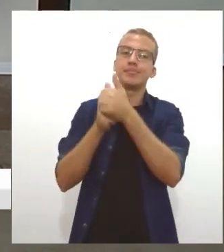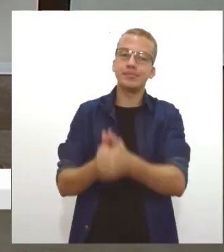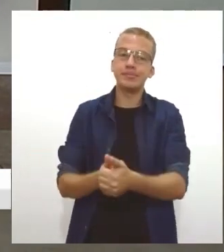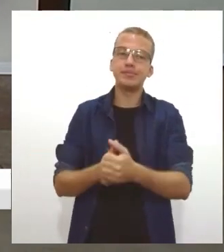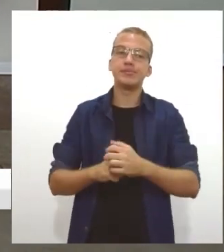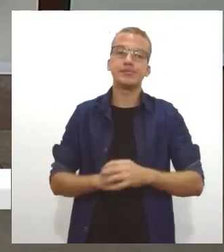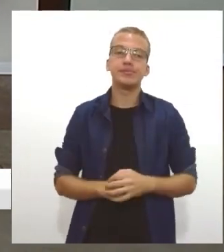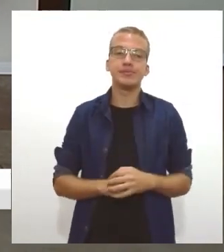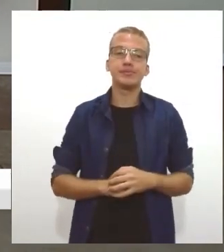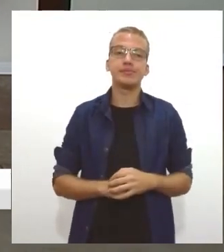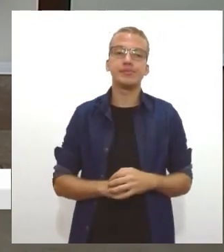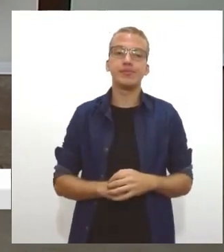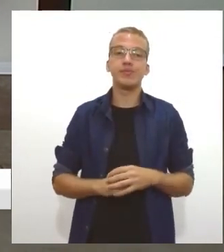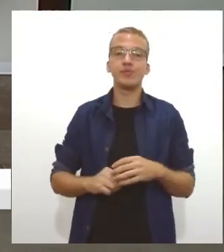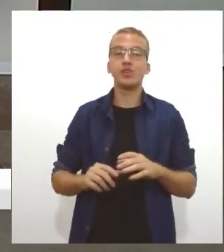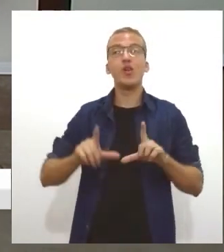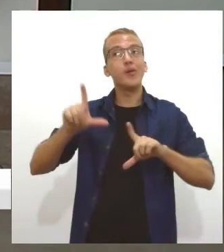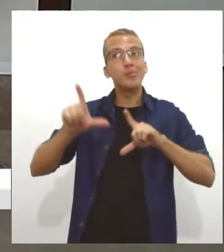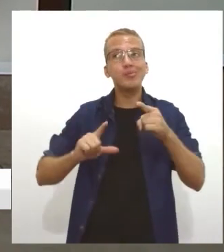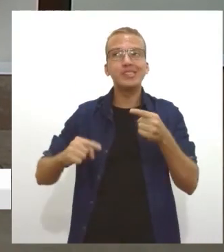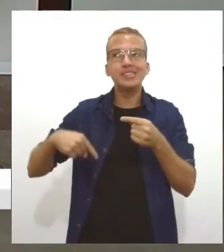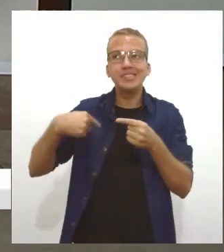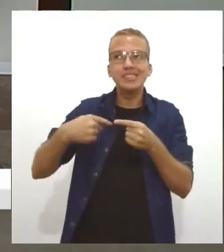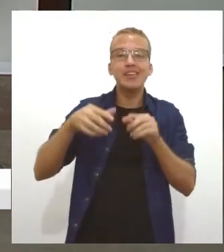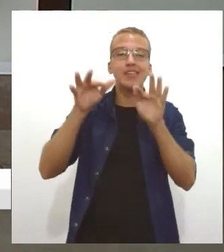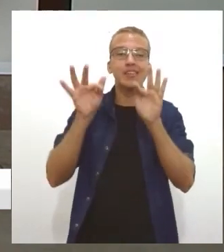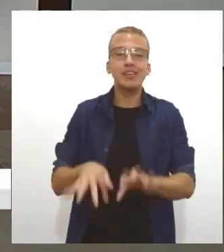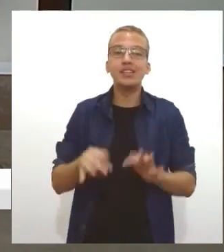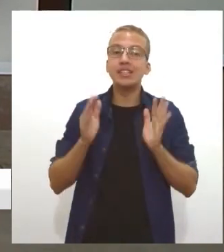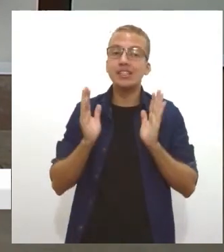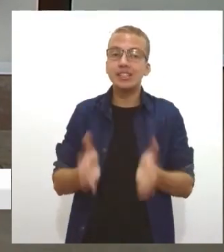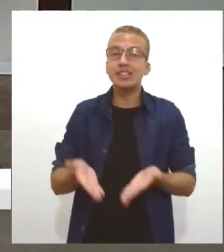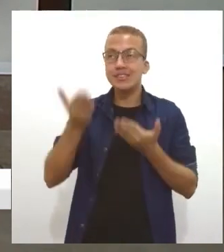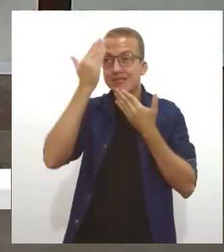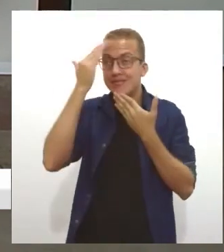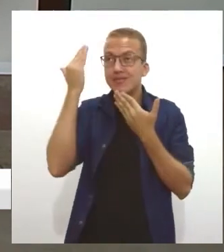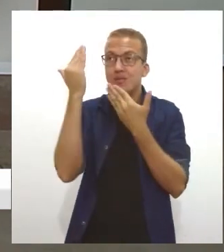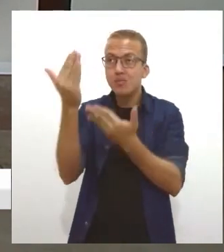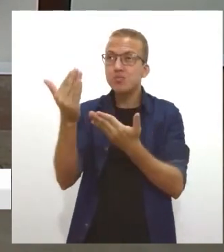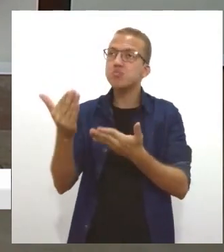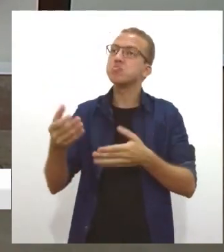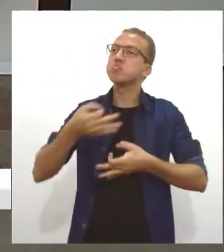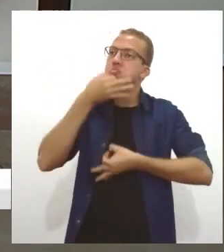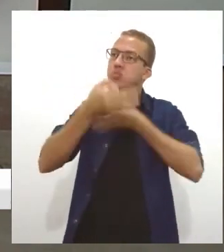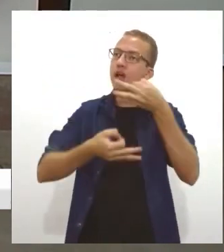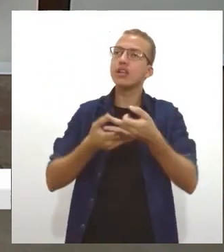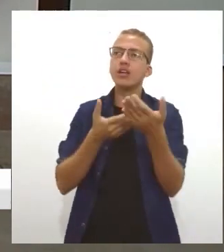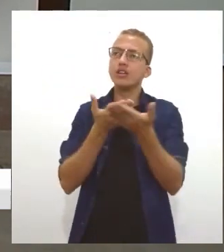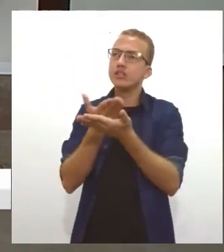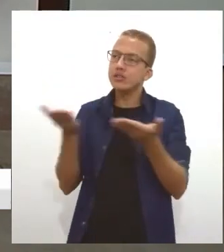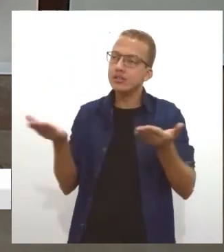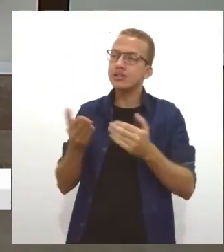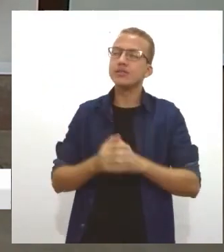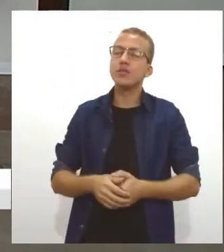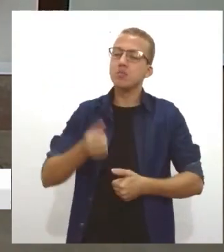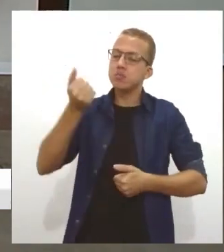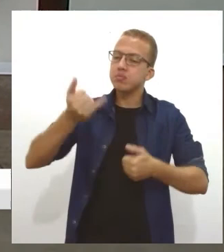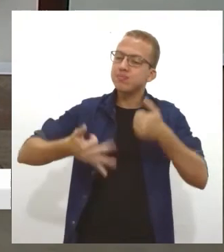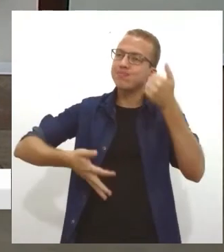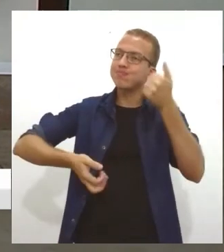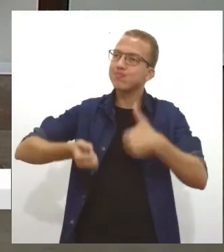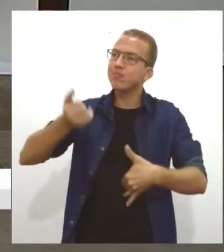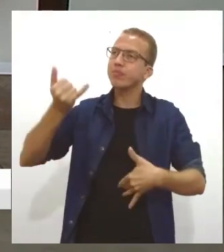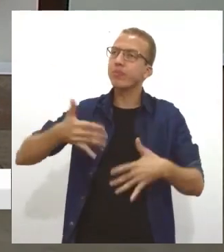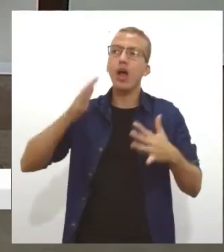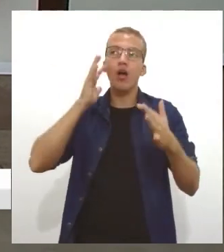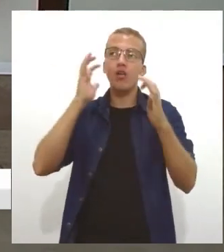nosso programa chegou ao fim. Eu agradeço muito a participação de vocês, as explicações, né? E as